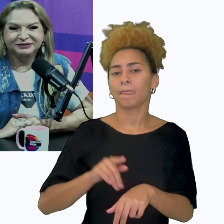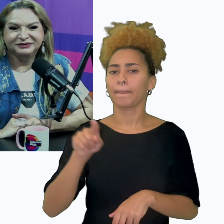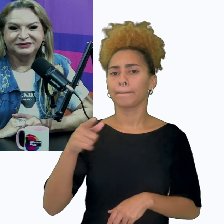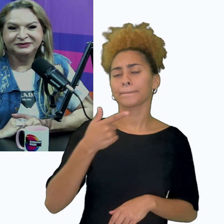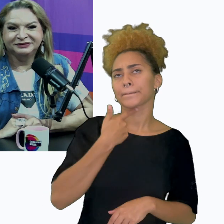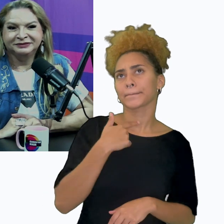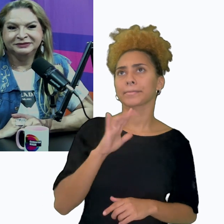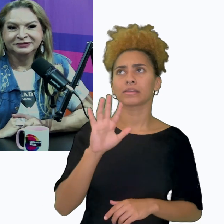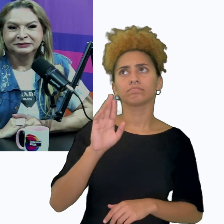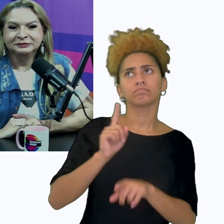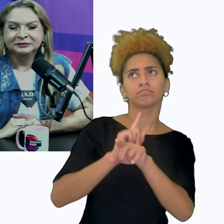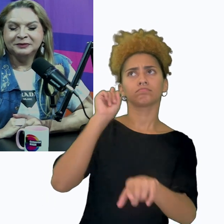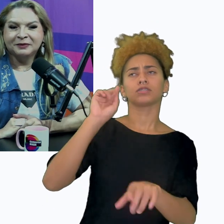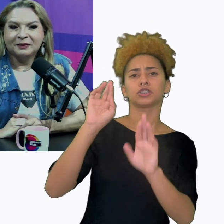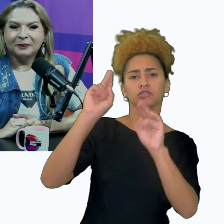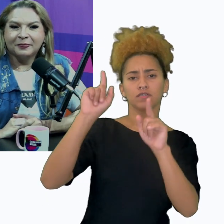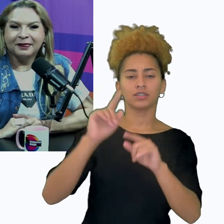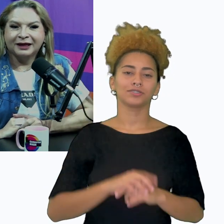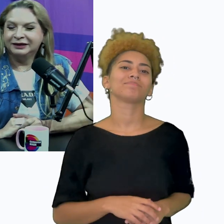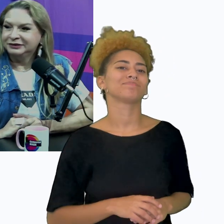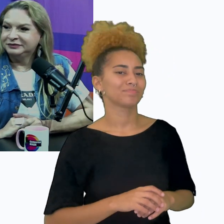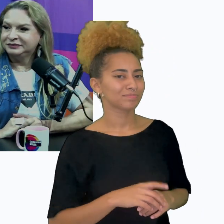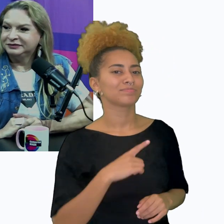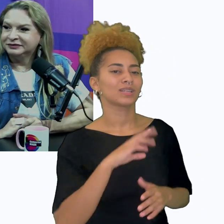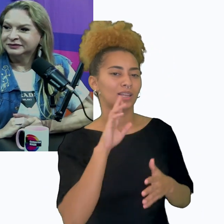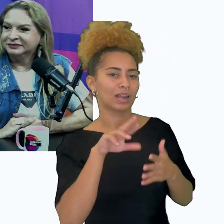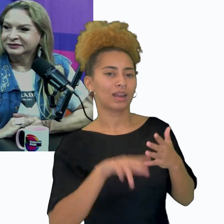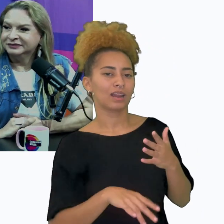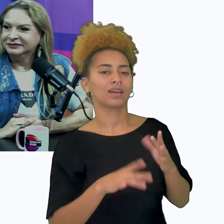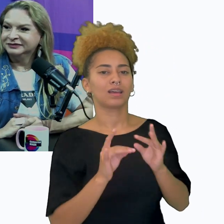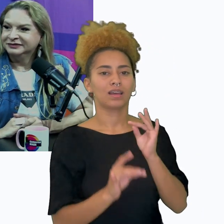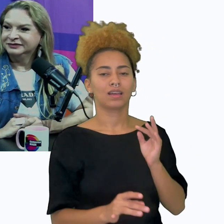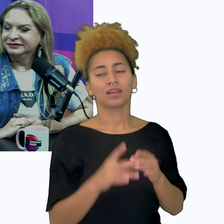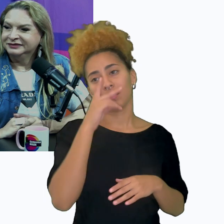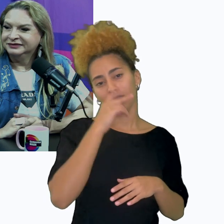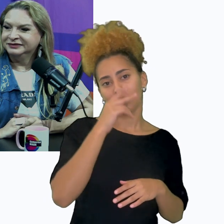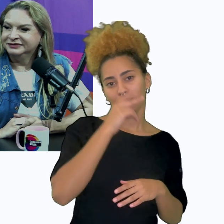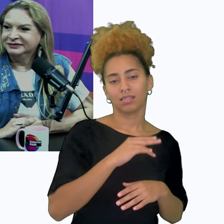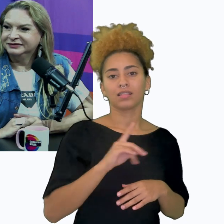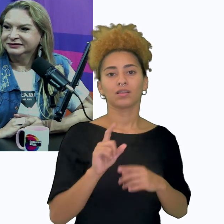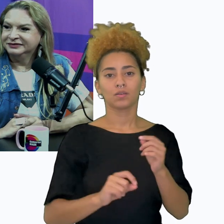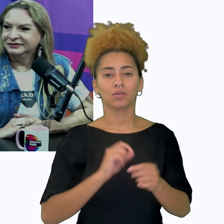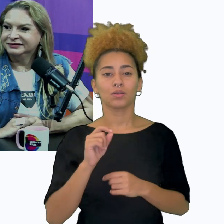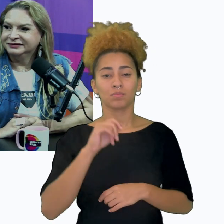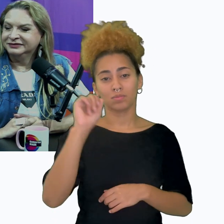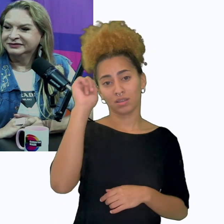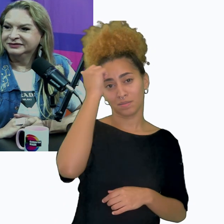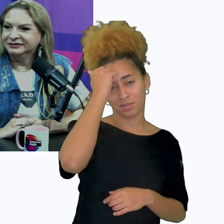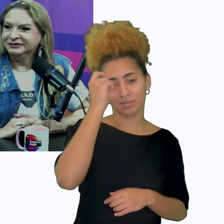em algum momento você faria diferente? Ai, tem tanta coisa, assim, mas vou dizer duas coisas, que eu me arrependo muito de ter colocado meu